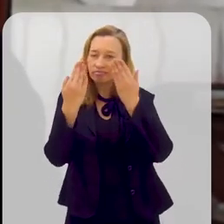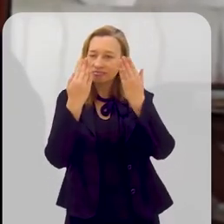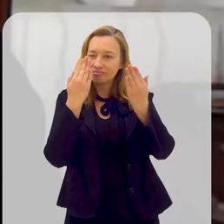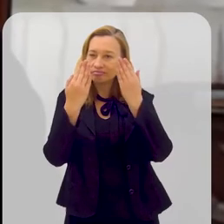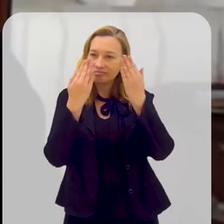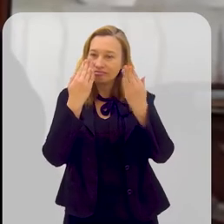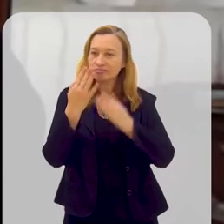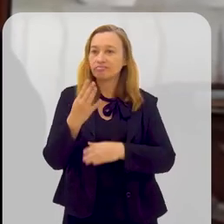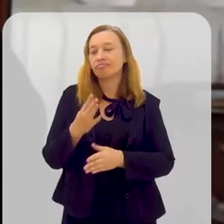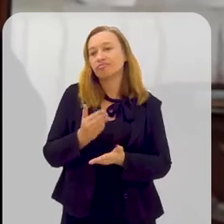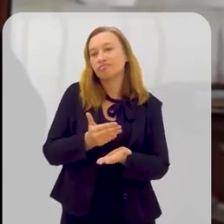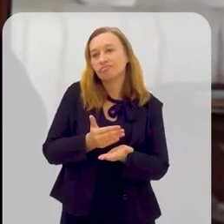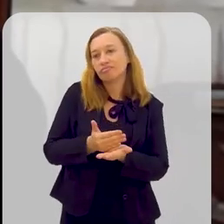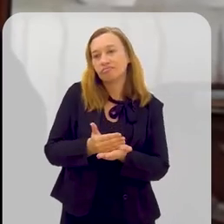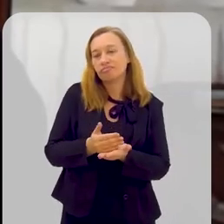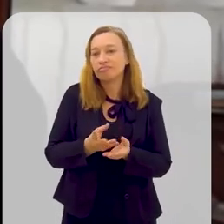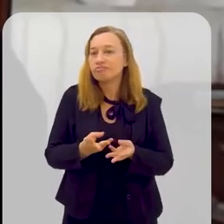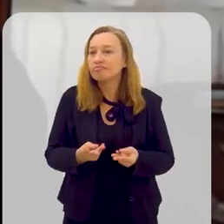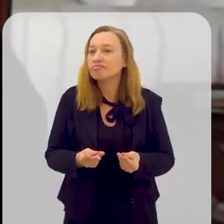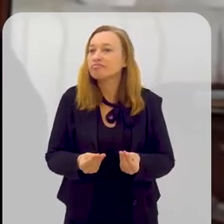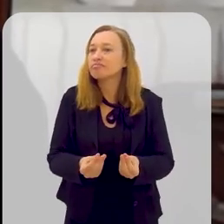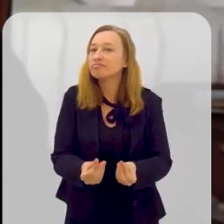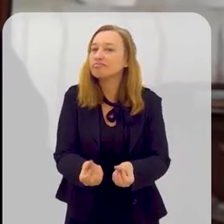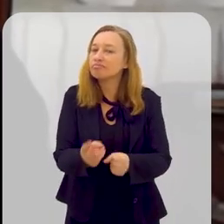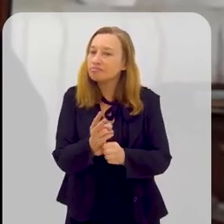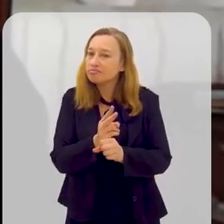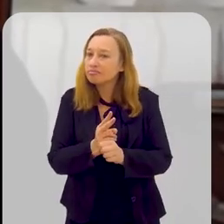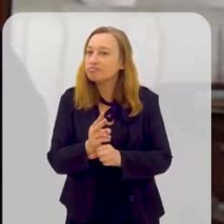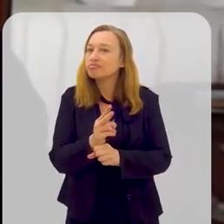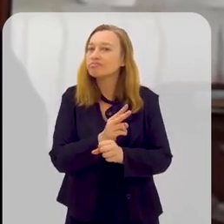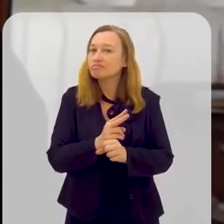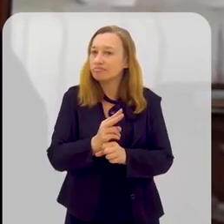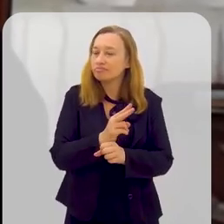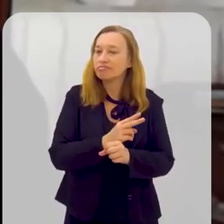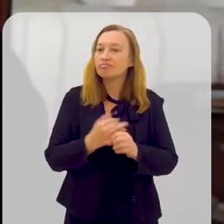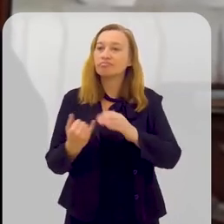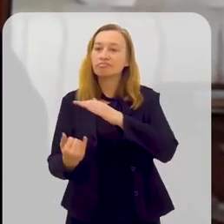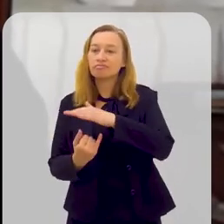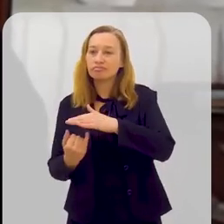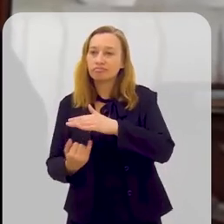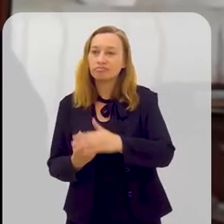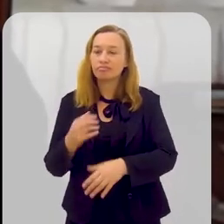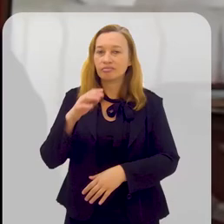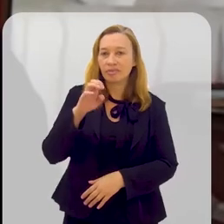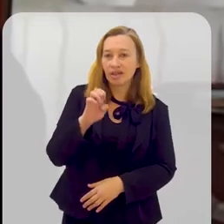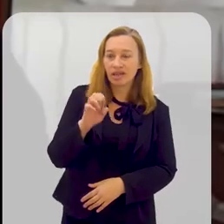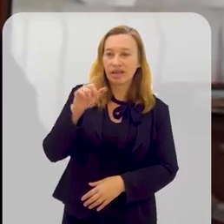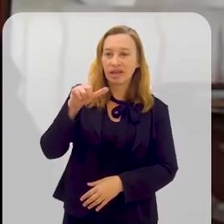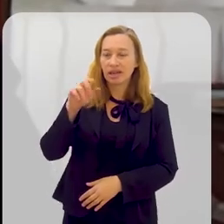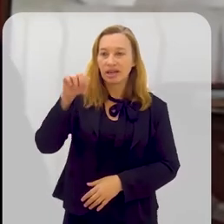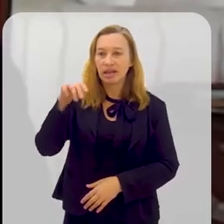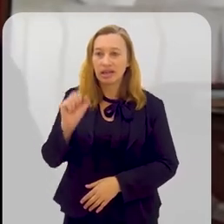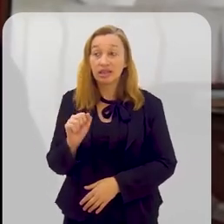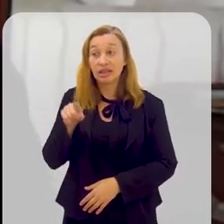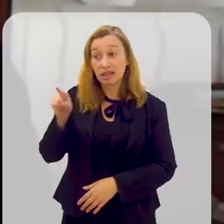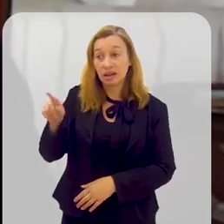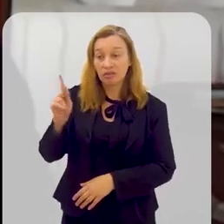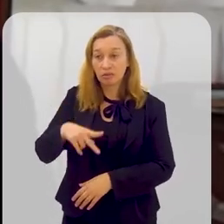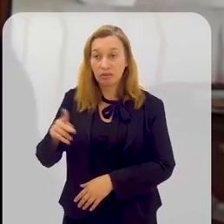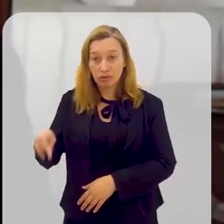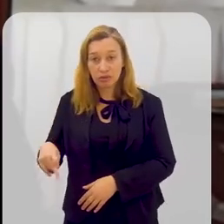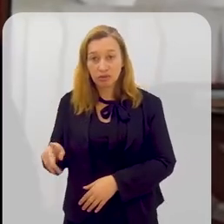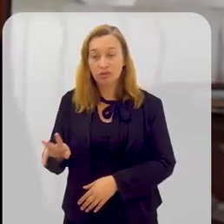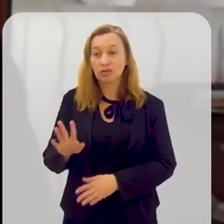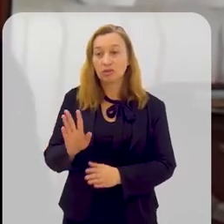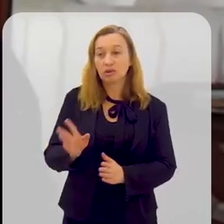da Psicologia eu comecei a me sensibilizar e busquei o Instituto Helena Antipoff E lá eu fui